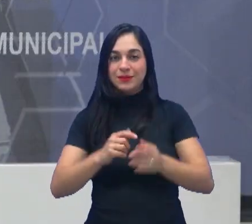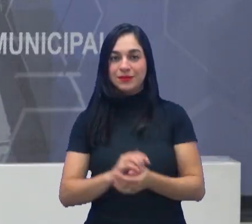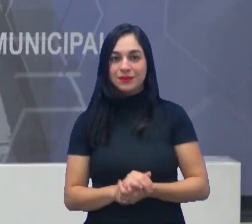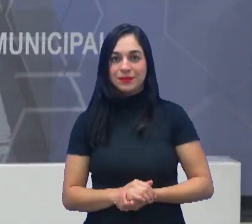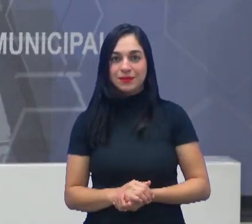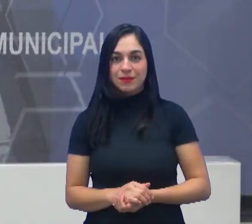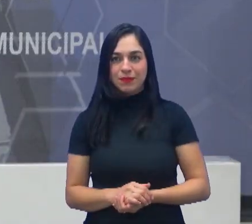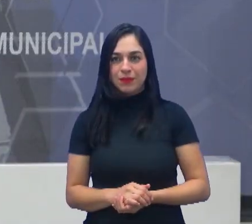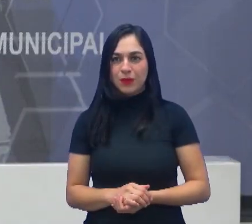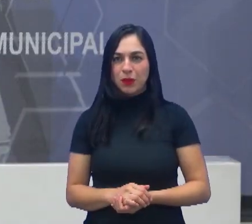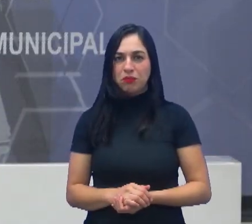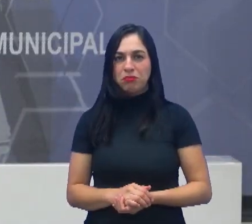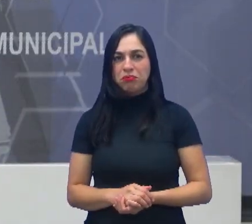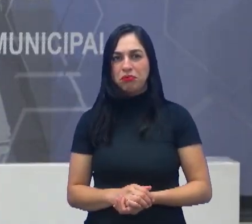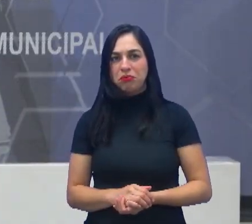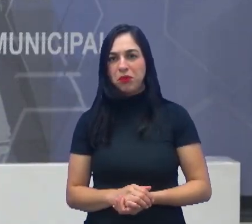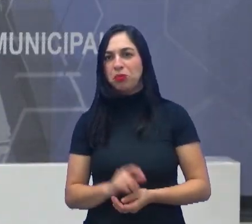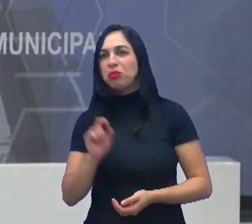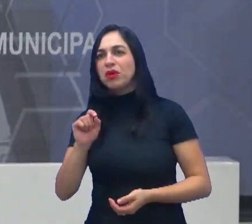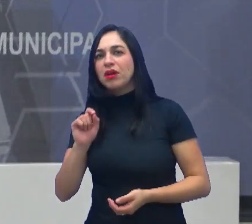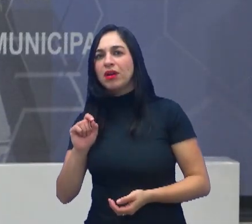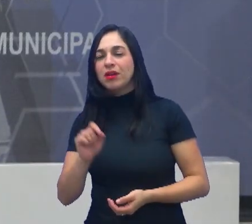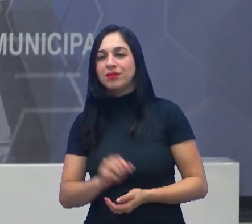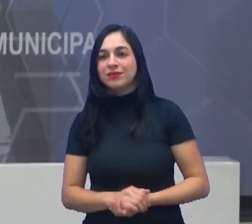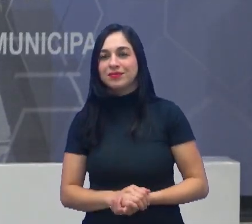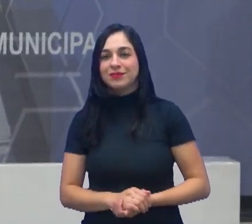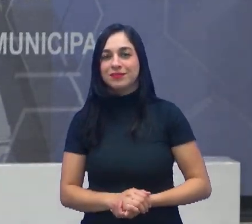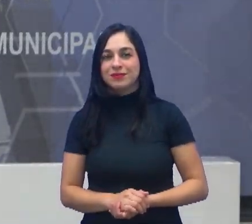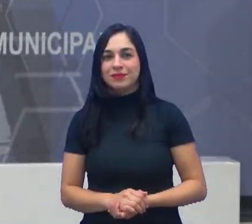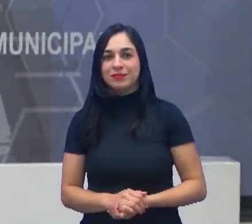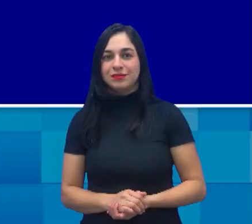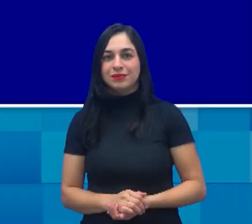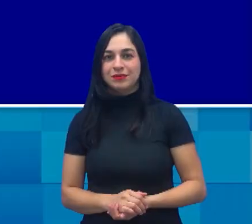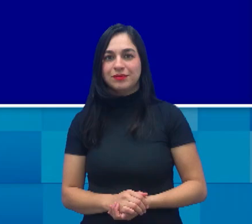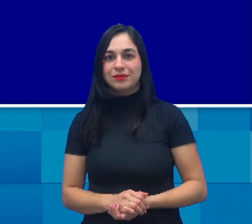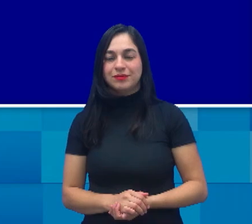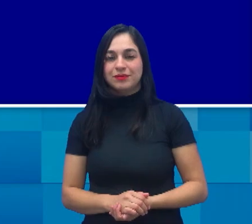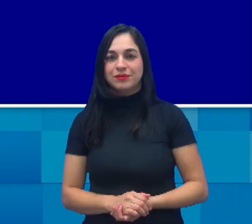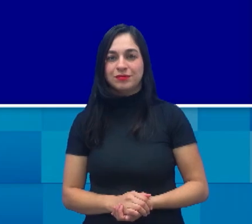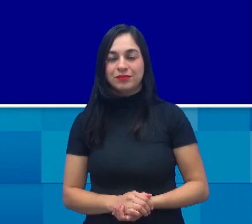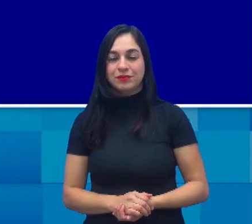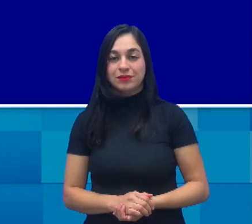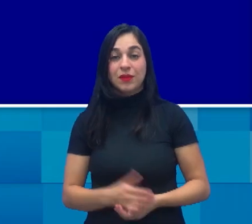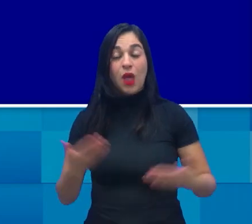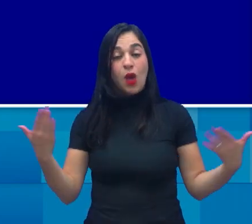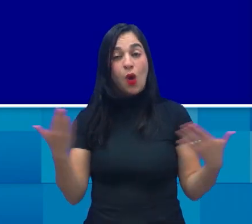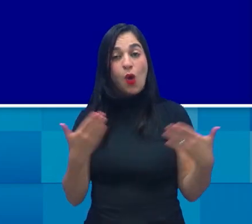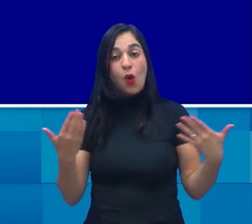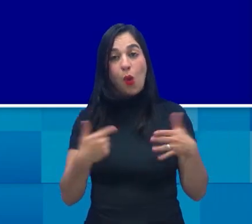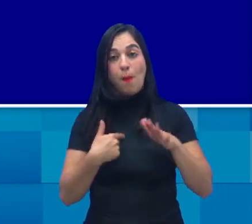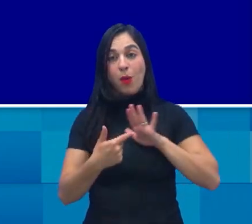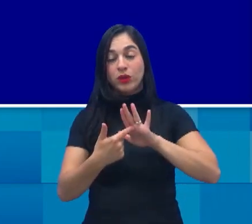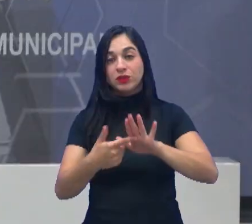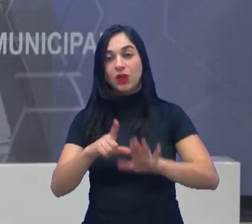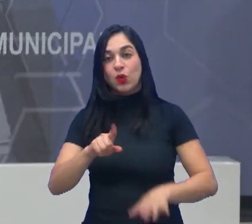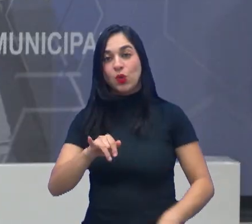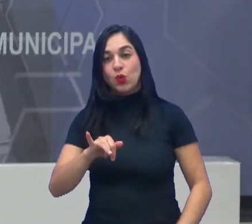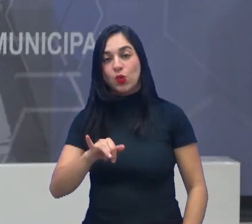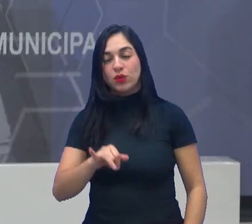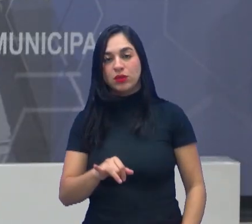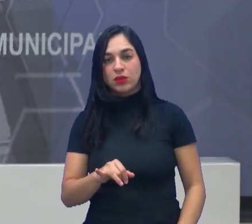Opa! Hoje eu vou apresentar a história do senhor Luiz. Não. da Juca de